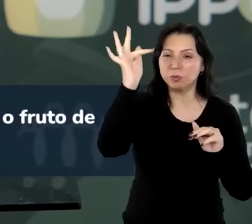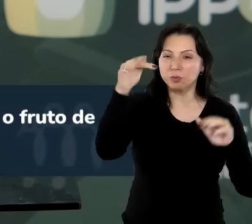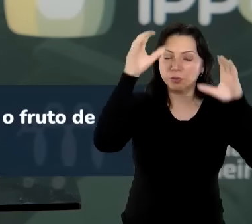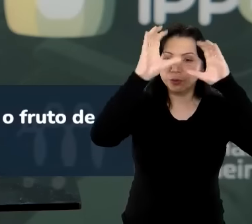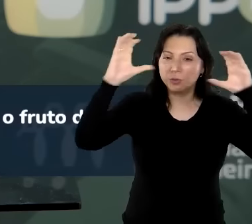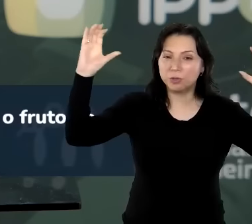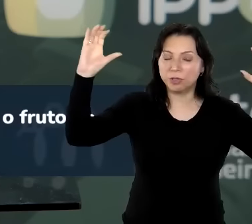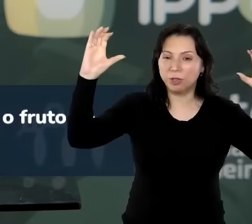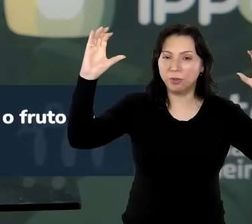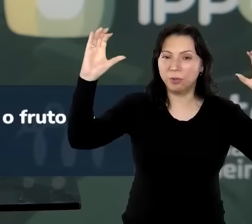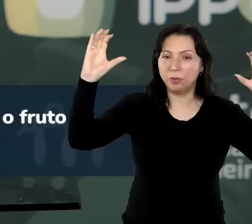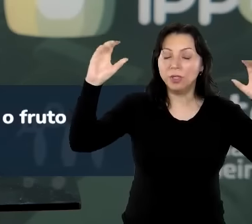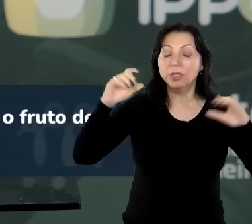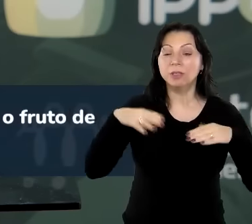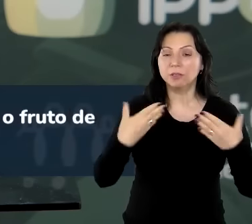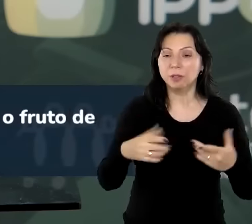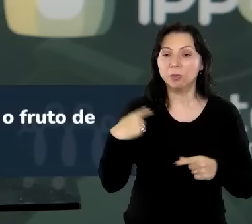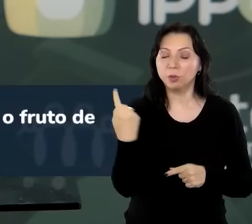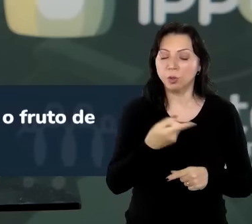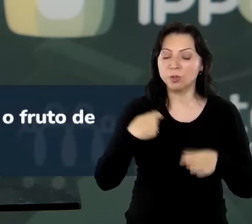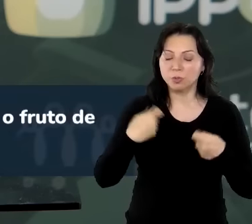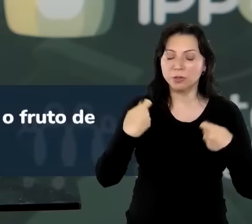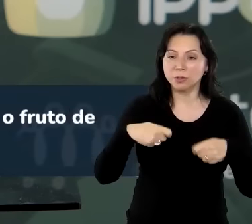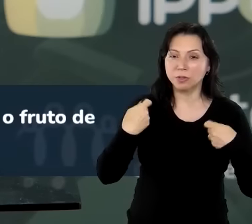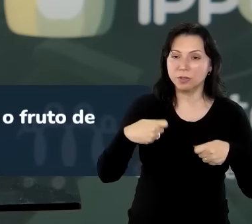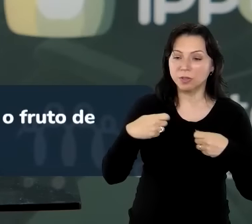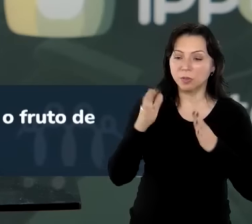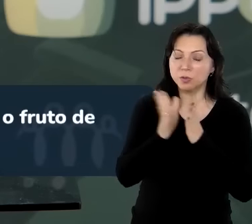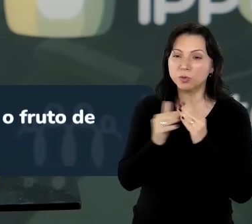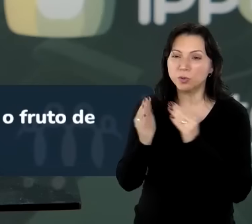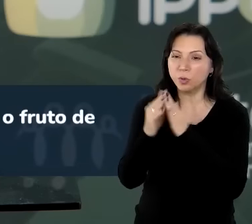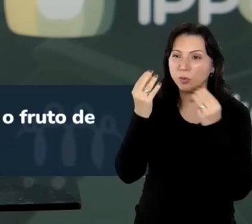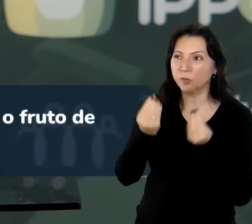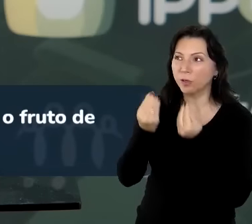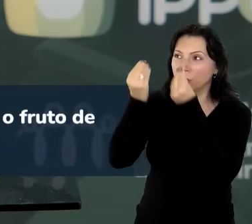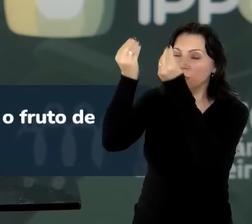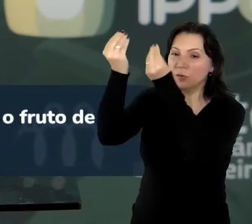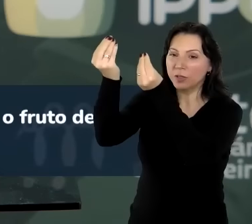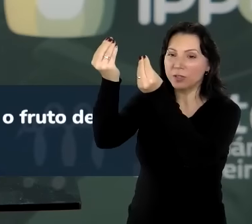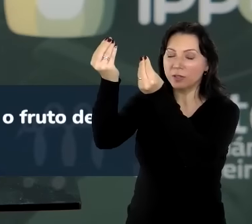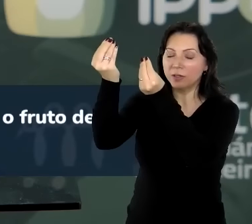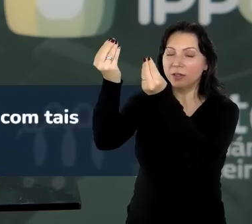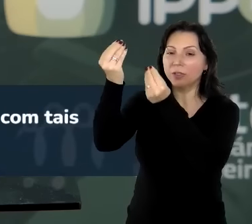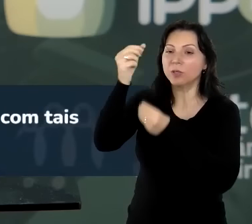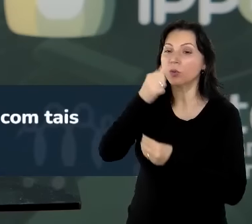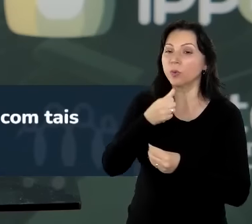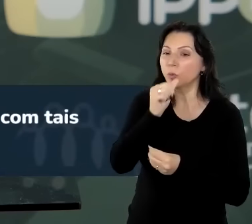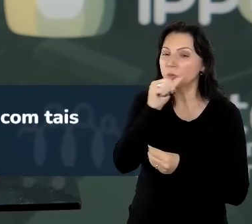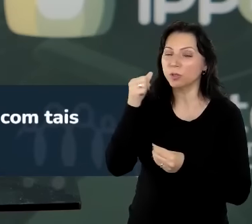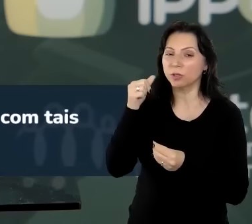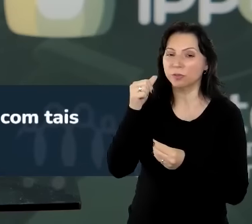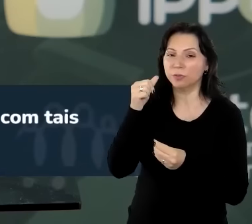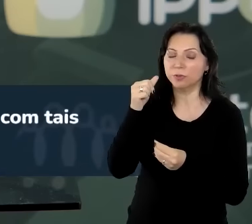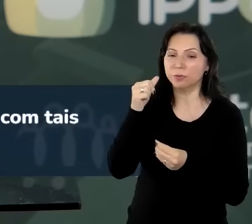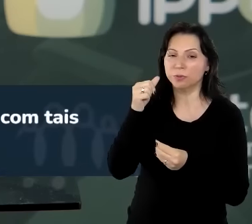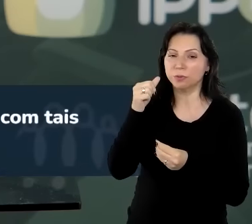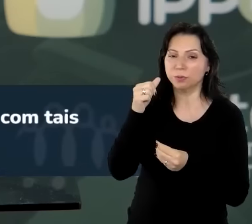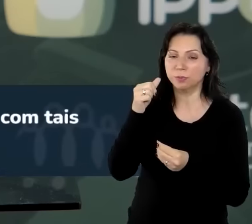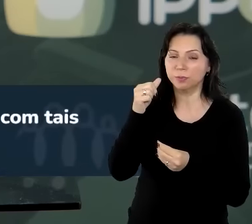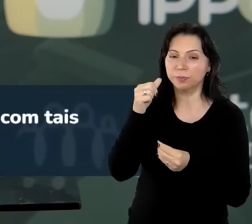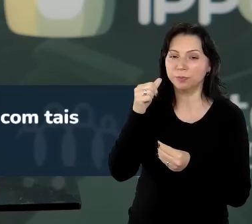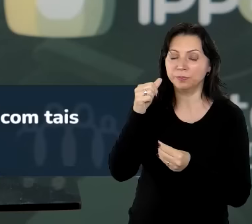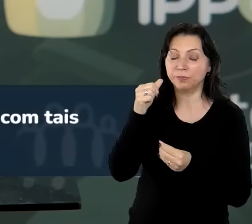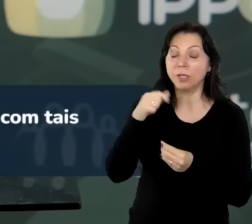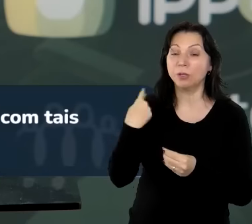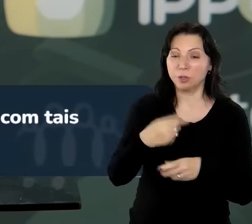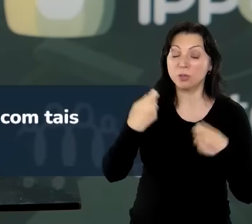Deus sempre sacrifício de louvor, que é o fruto de lábios que professam o seu nome. Não negligencieis igualmente a prática